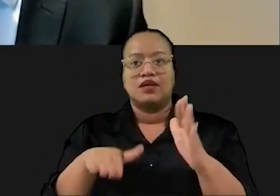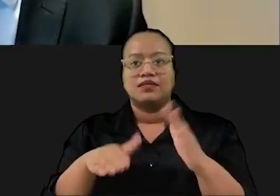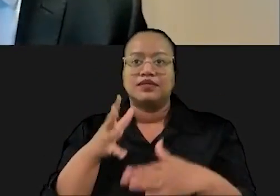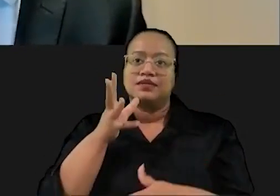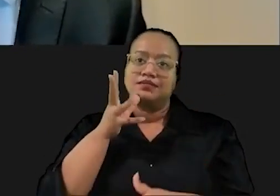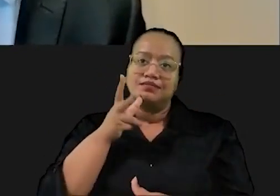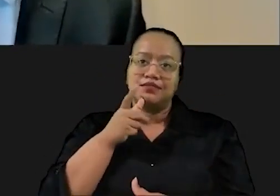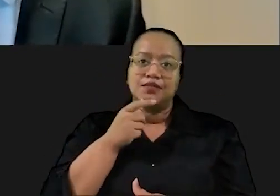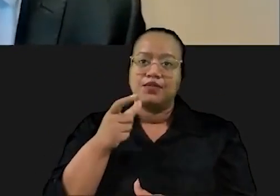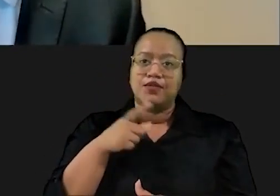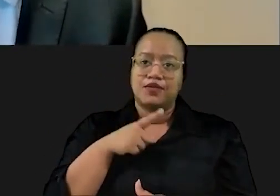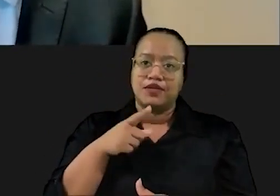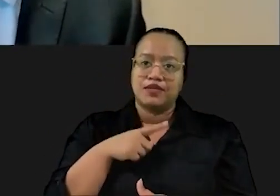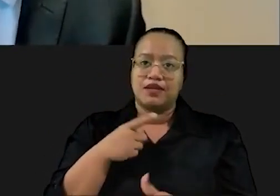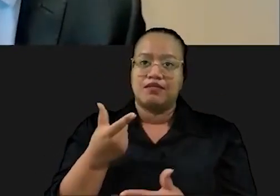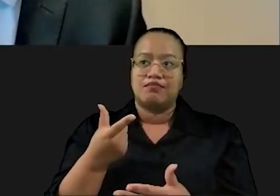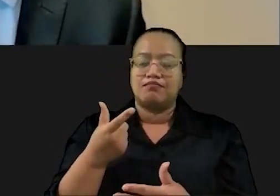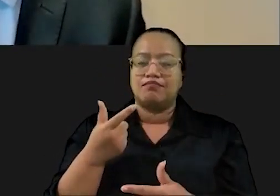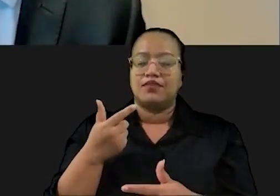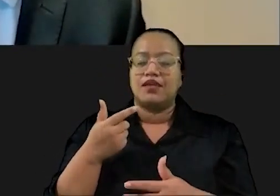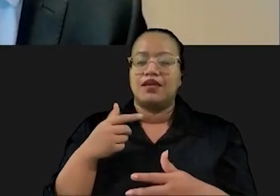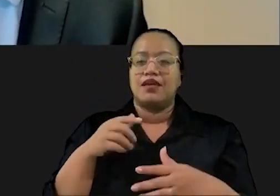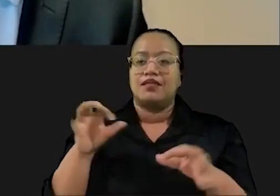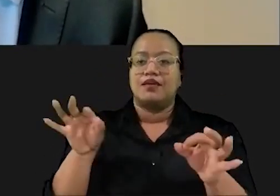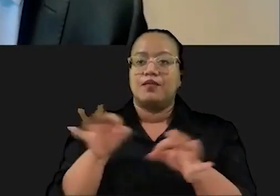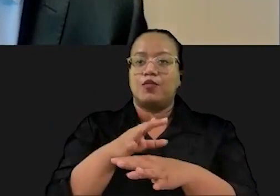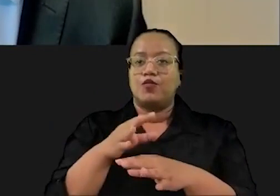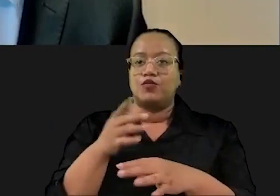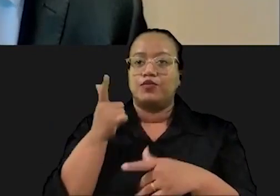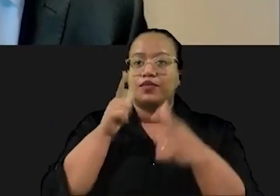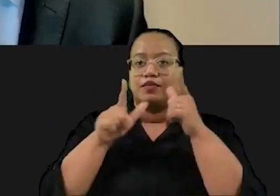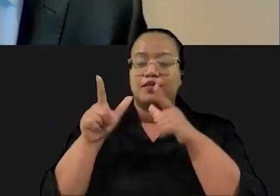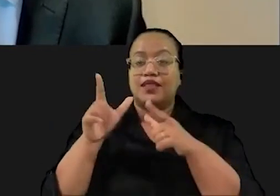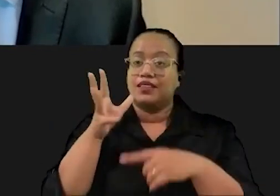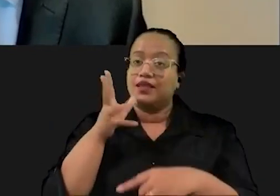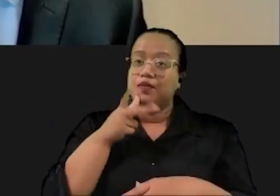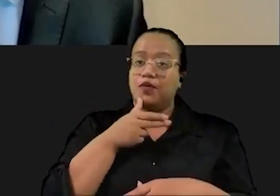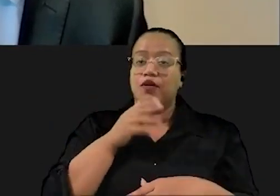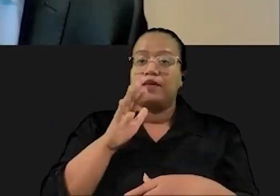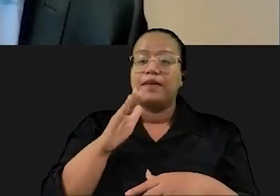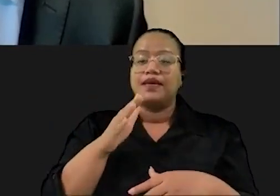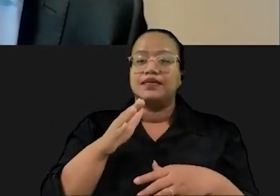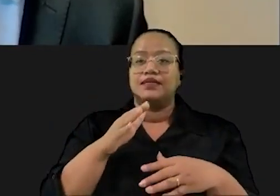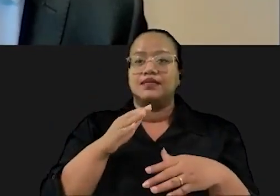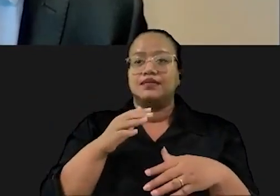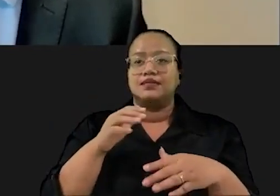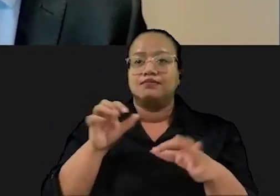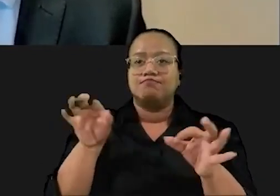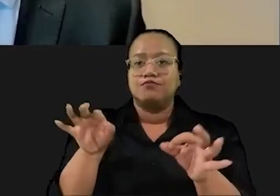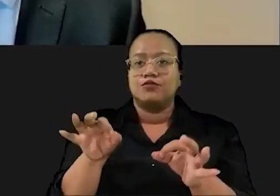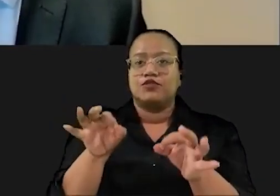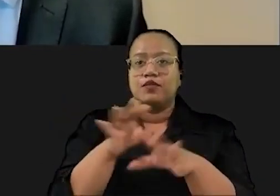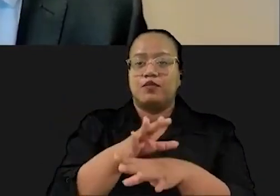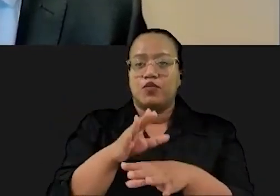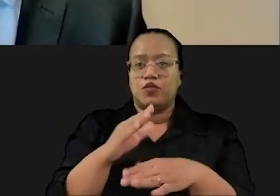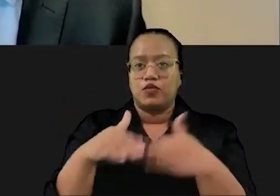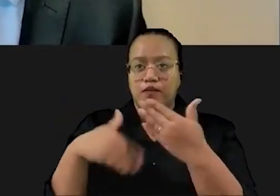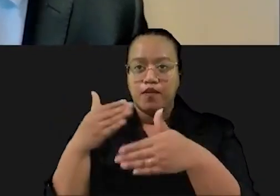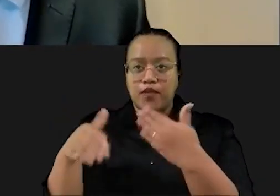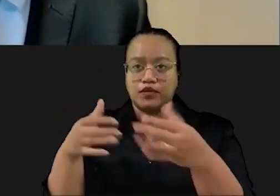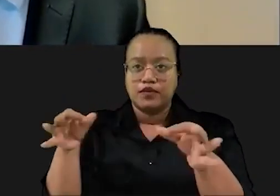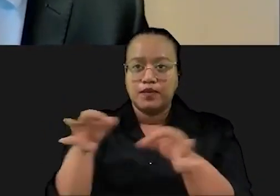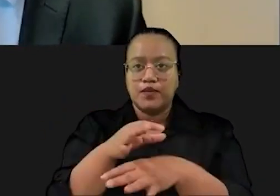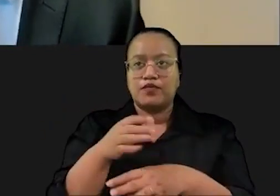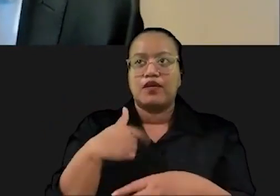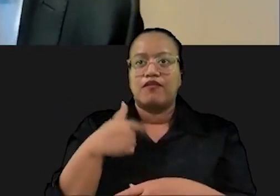frutos, né? Mas depois também que a gente começa a colher os frutos e não precisa mexer mais tanto nos fluxos, a gente vê que valeu a pena, né? Então,